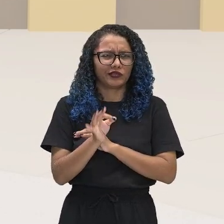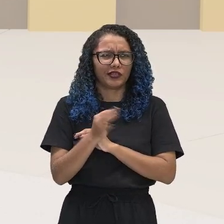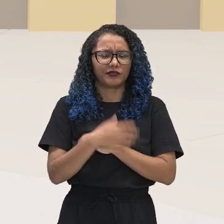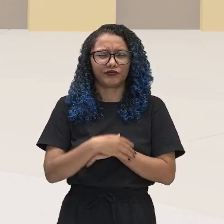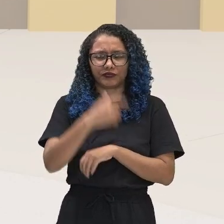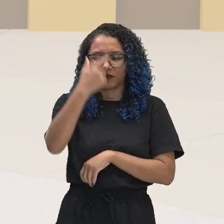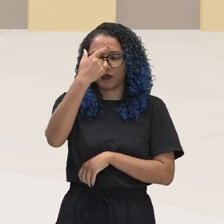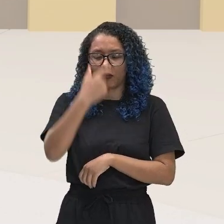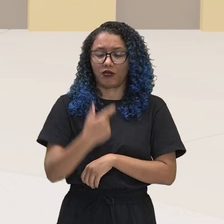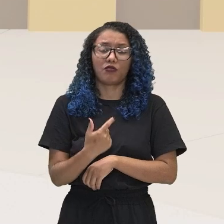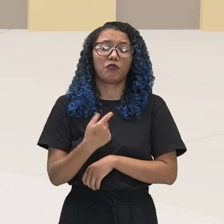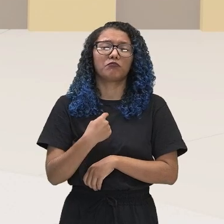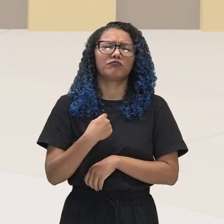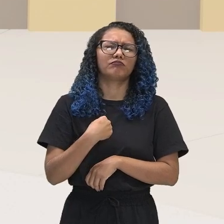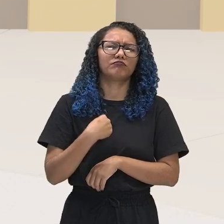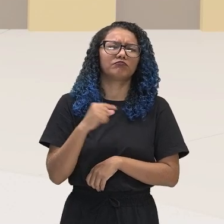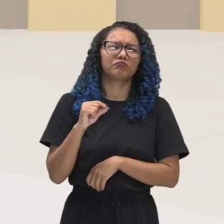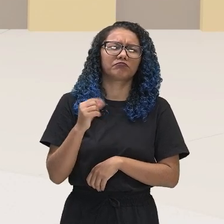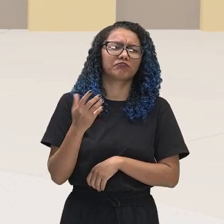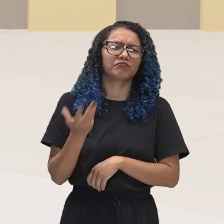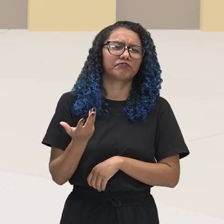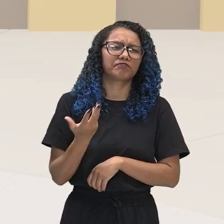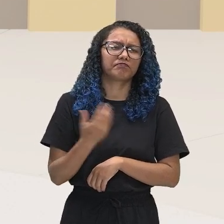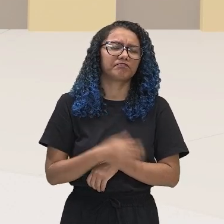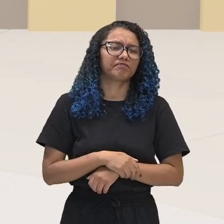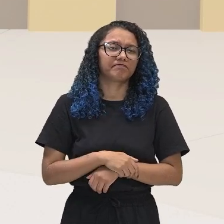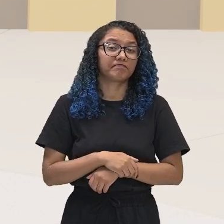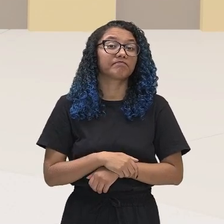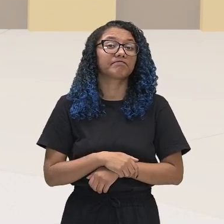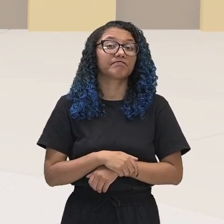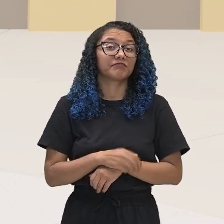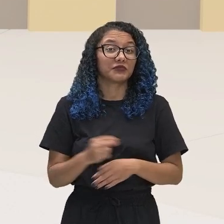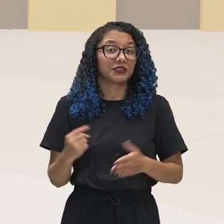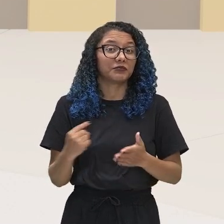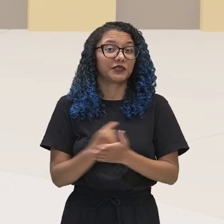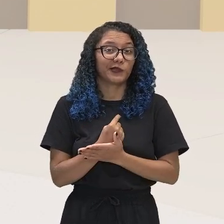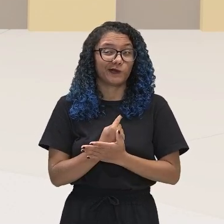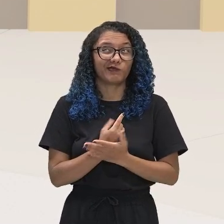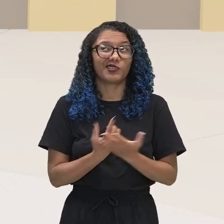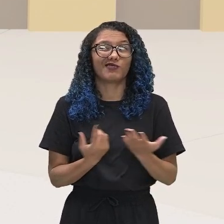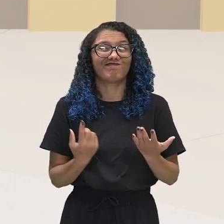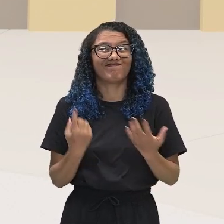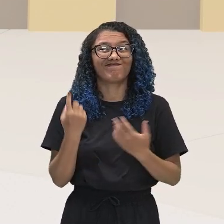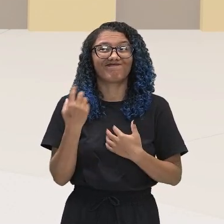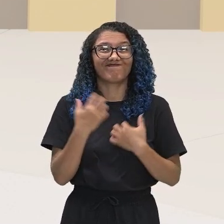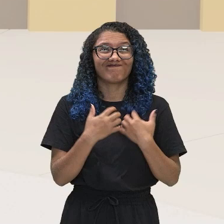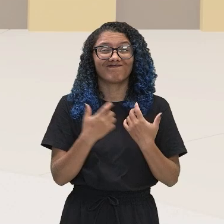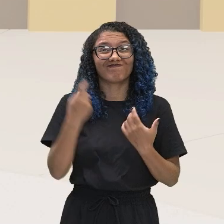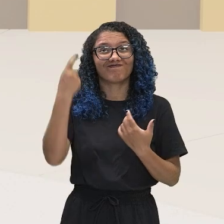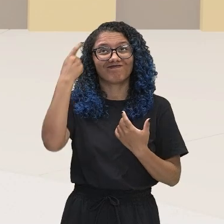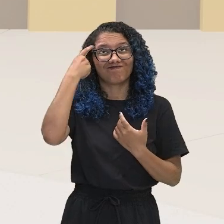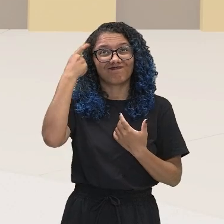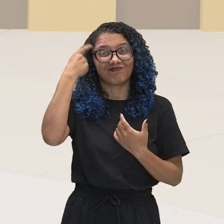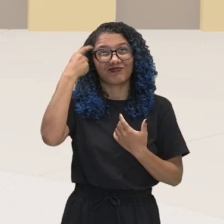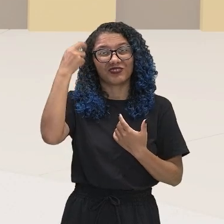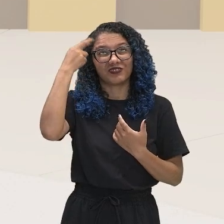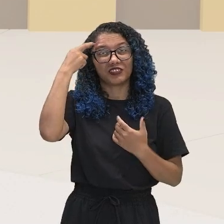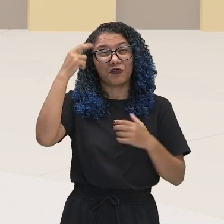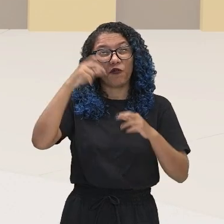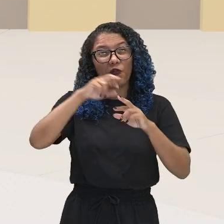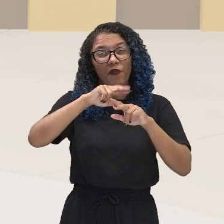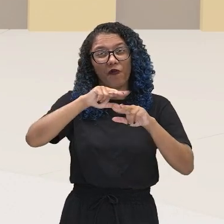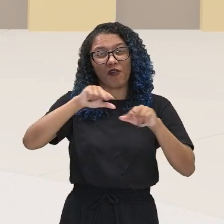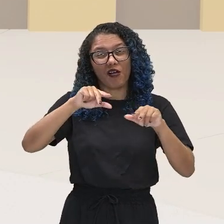sou? Aquela pergunta que nos traz tantas indagações. Afinal, quem eu